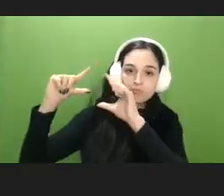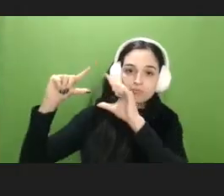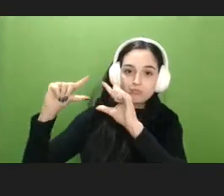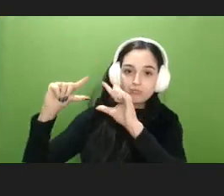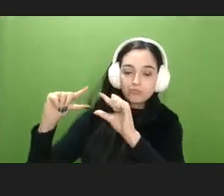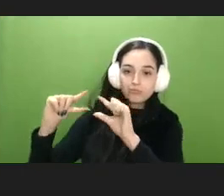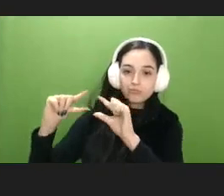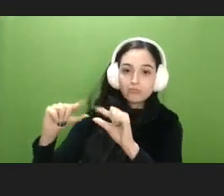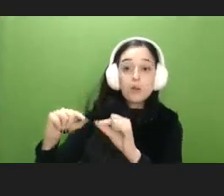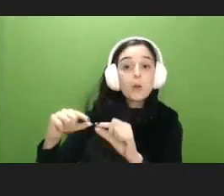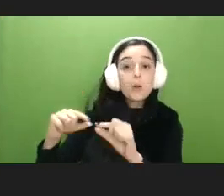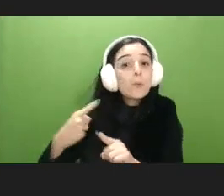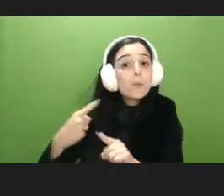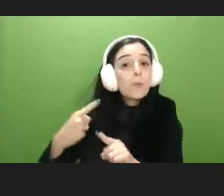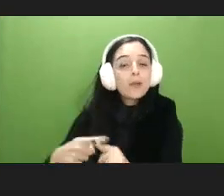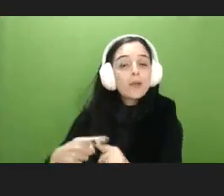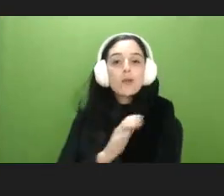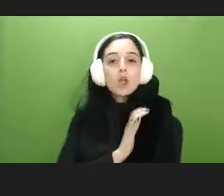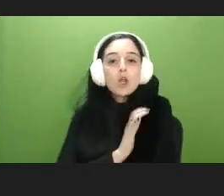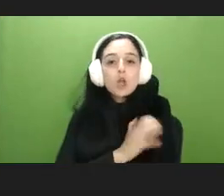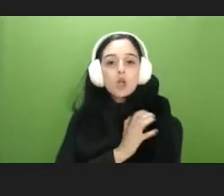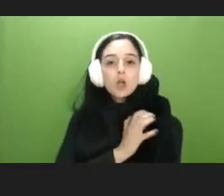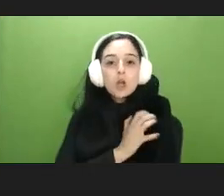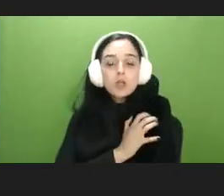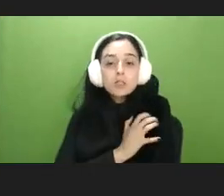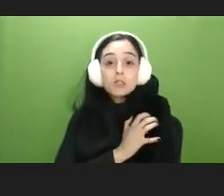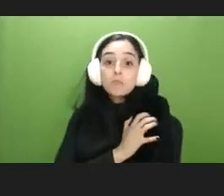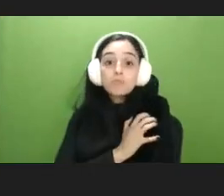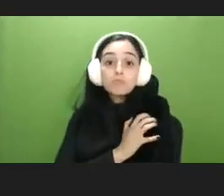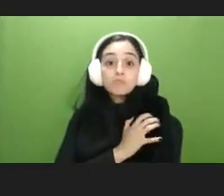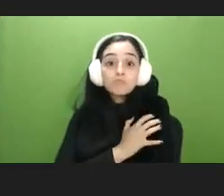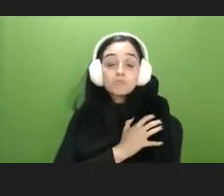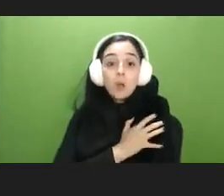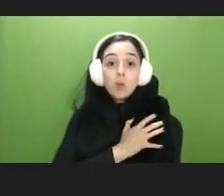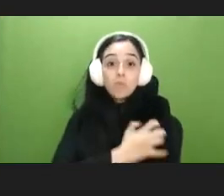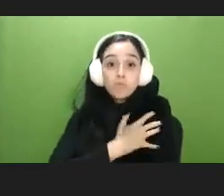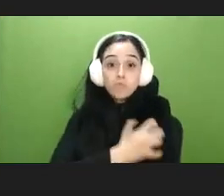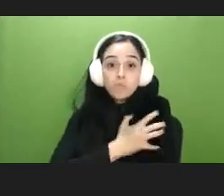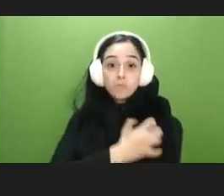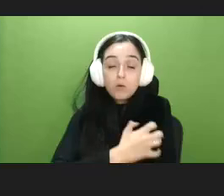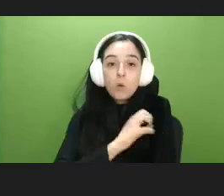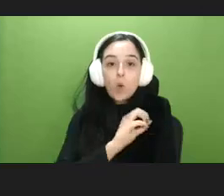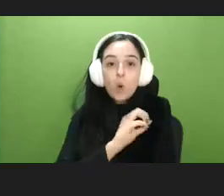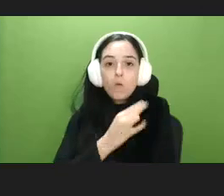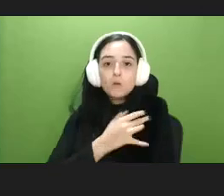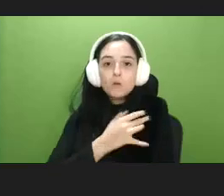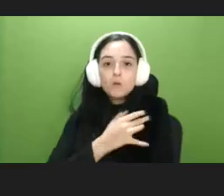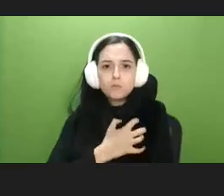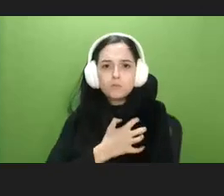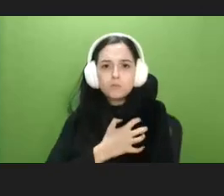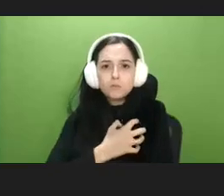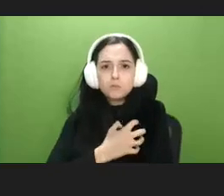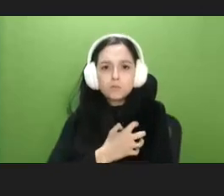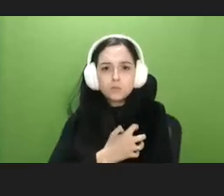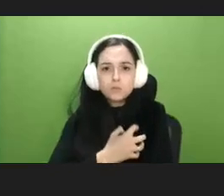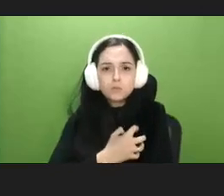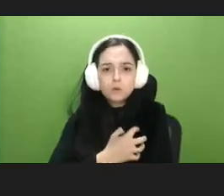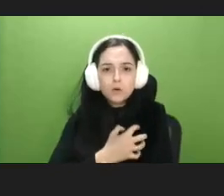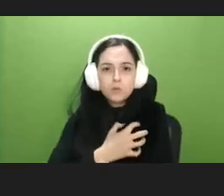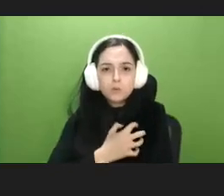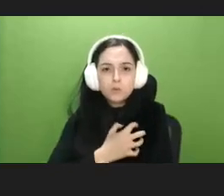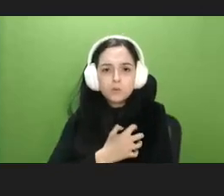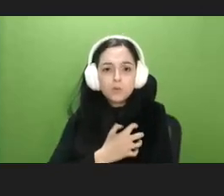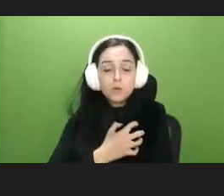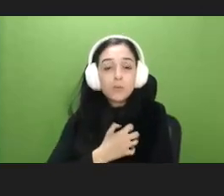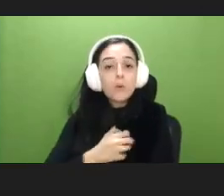inadequado, acelerou demais ou diminuiu demais o batimento e está faltando sangue no